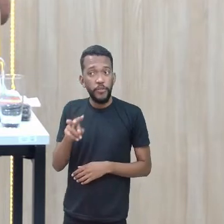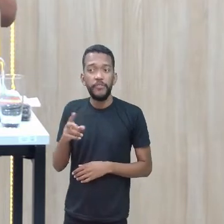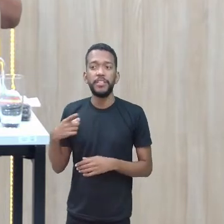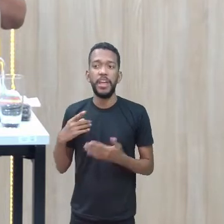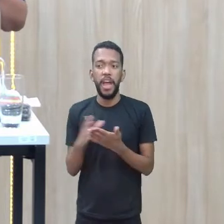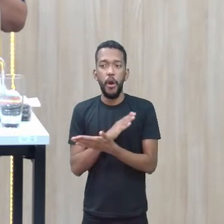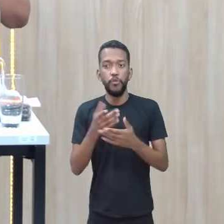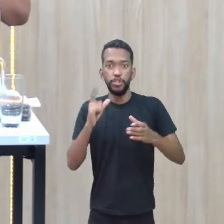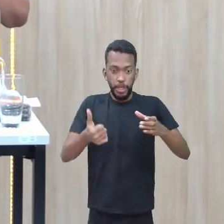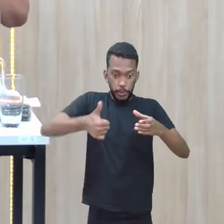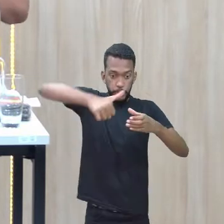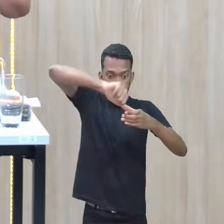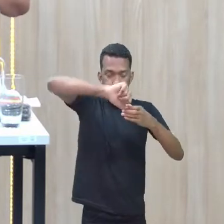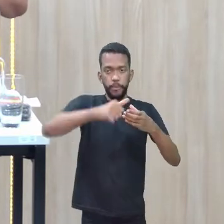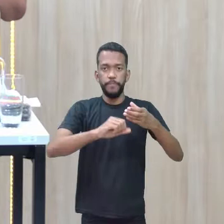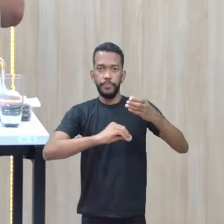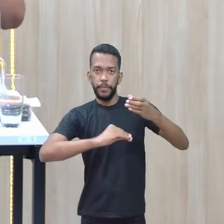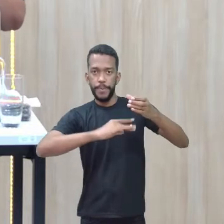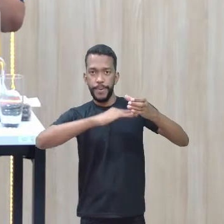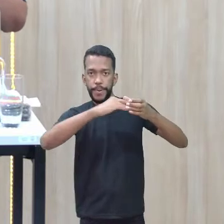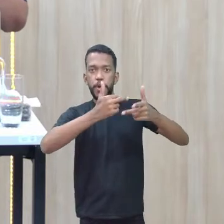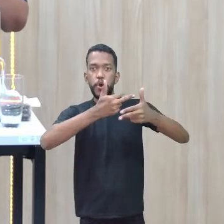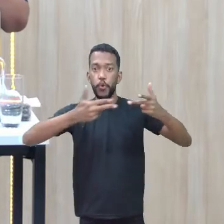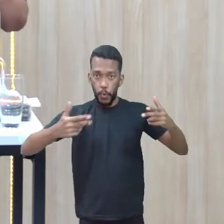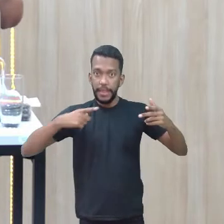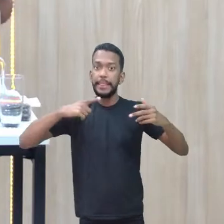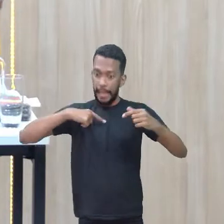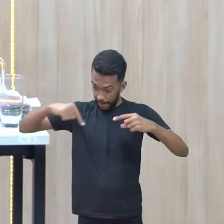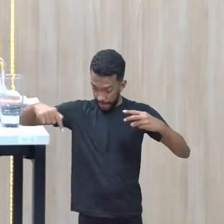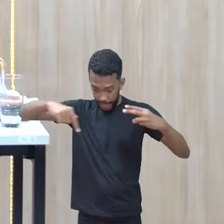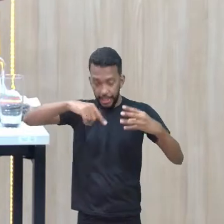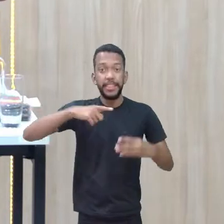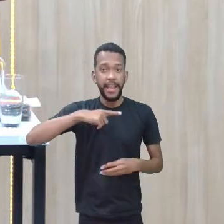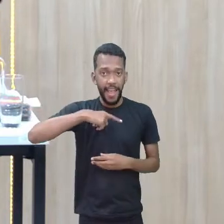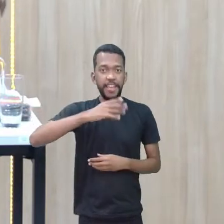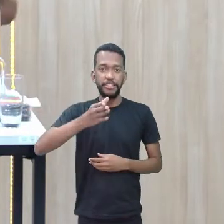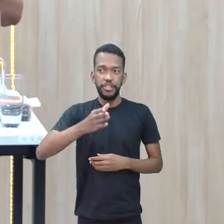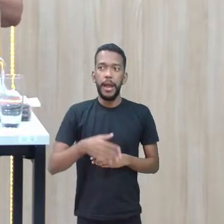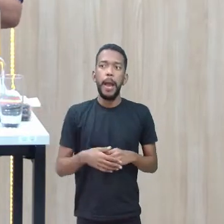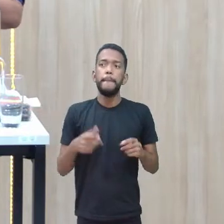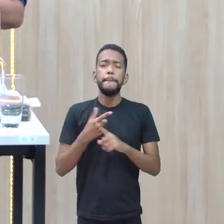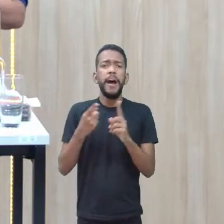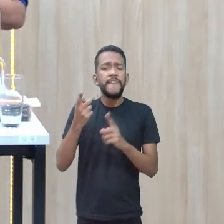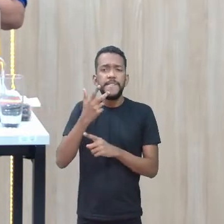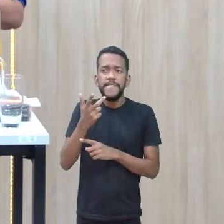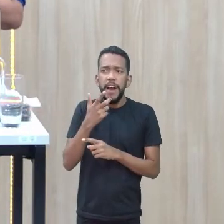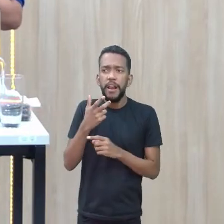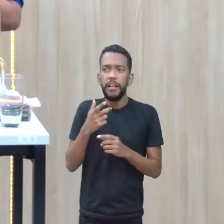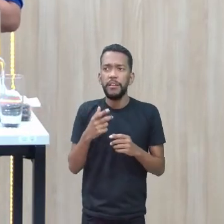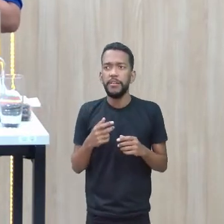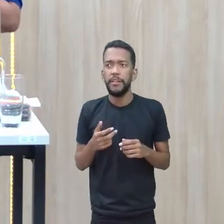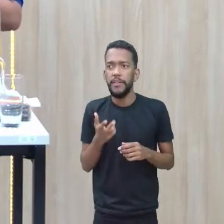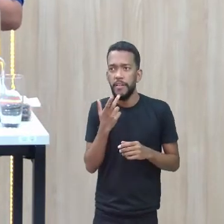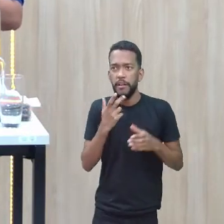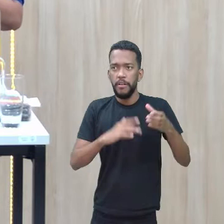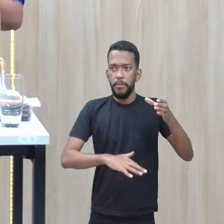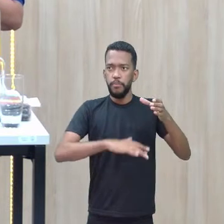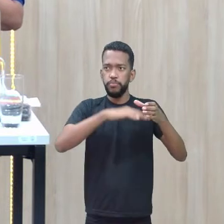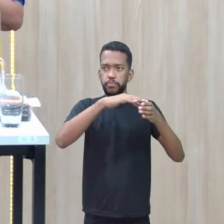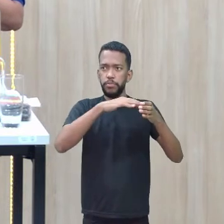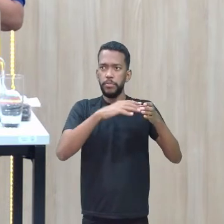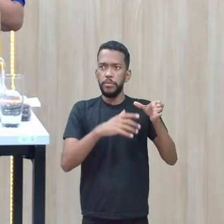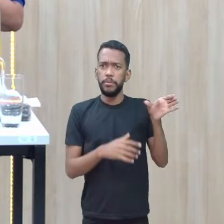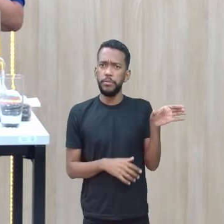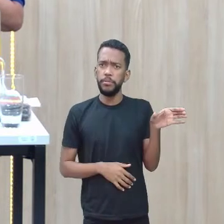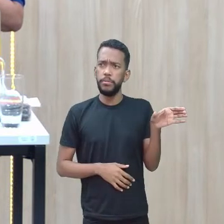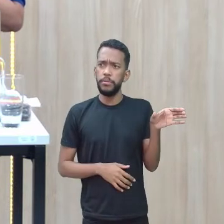estão cheios. Alguns estão com bastante coisa. Mas quando vocês falam em cheio, vocês não estão se referindo a